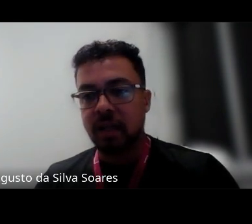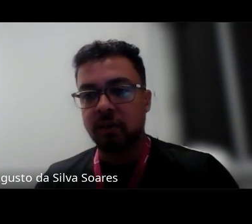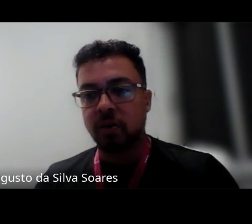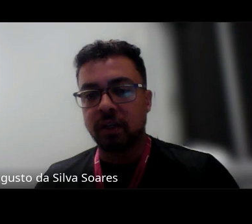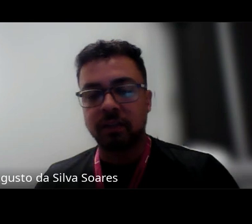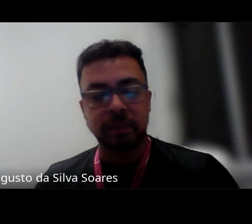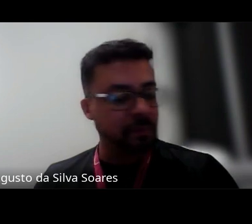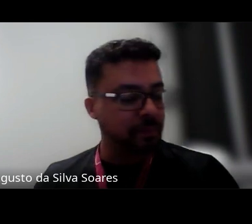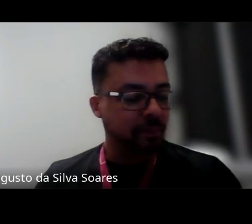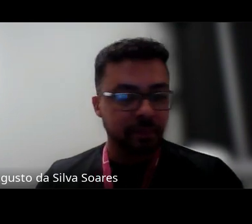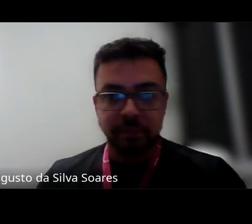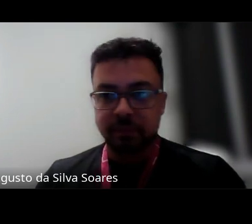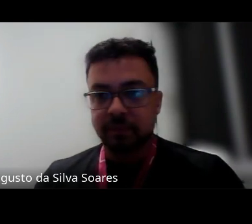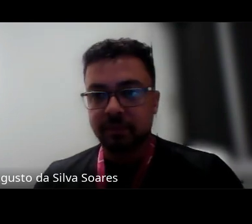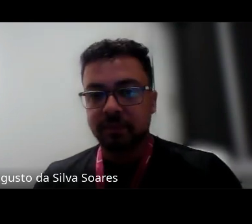Rebeca, Isadora.